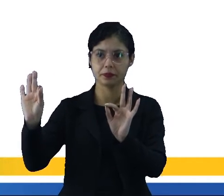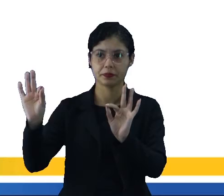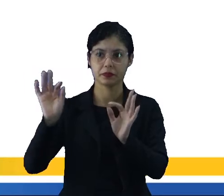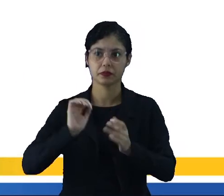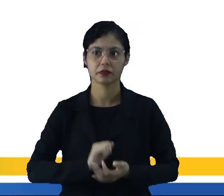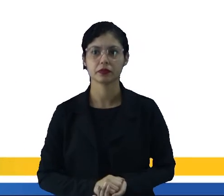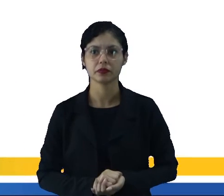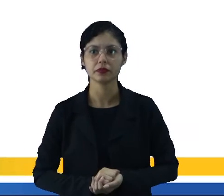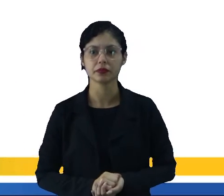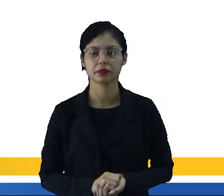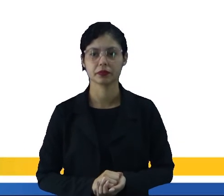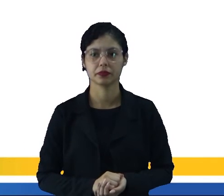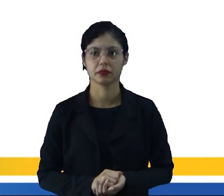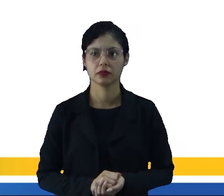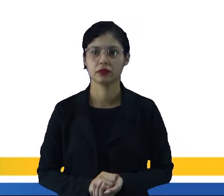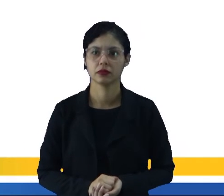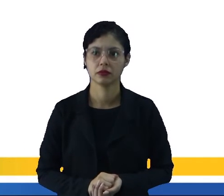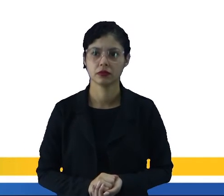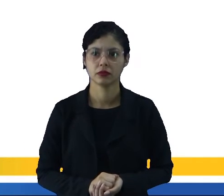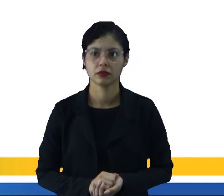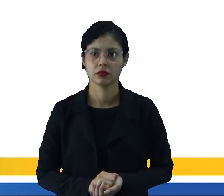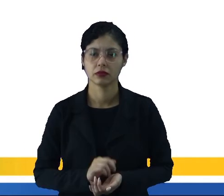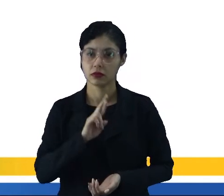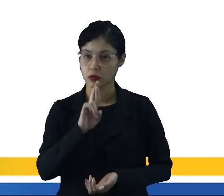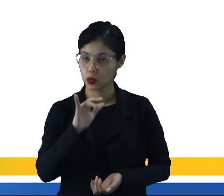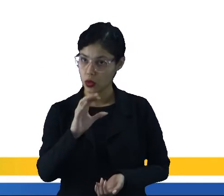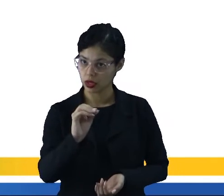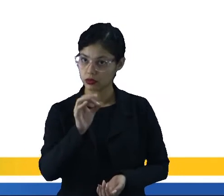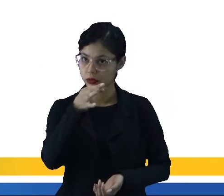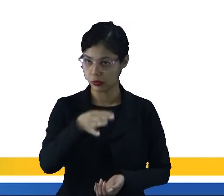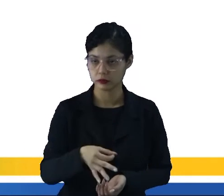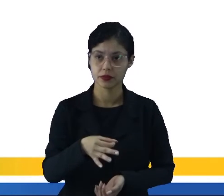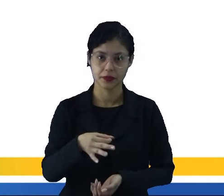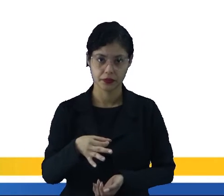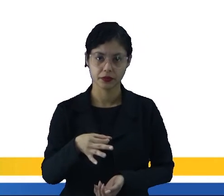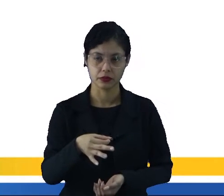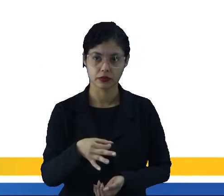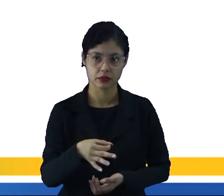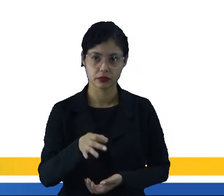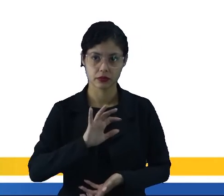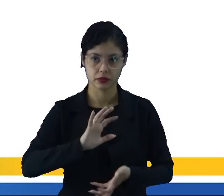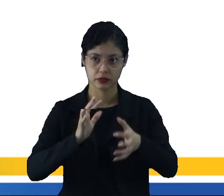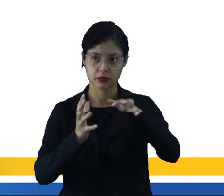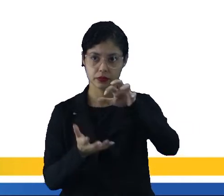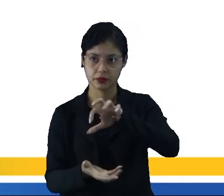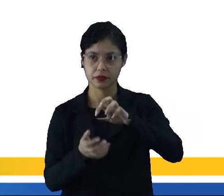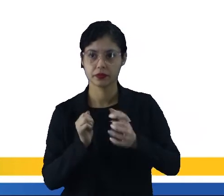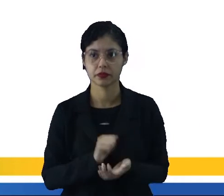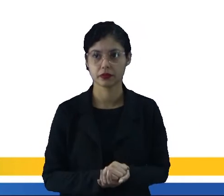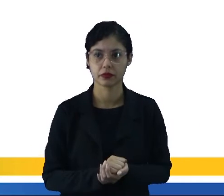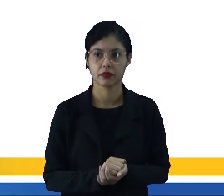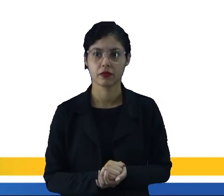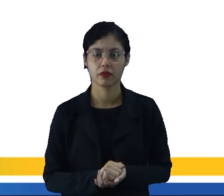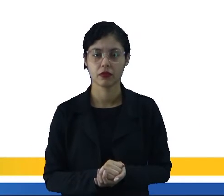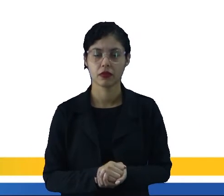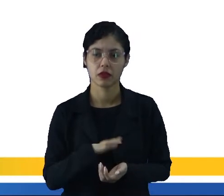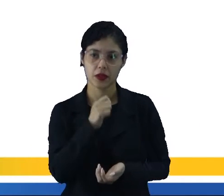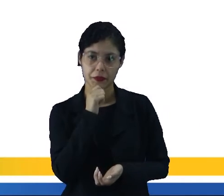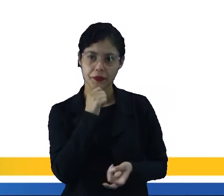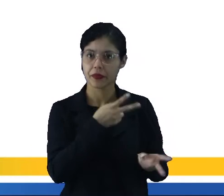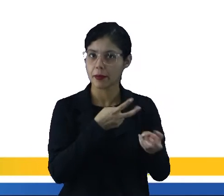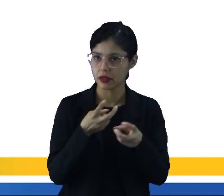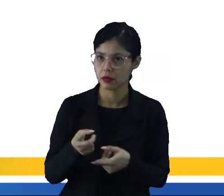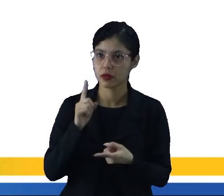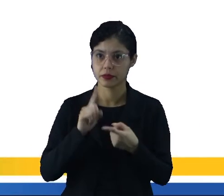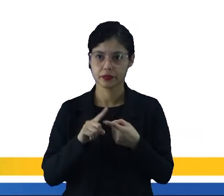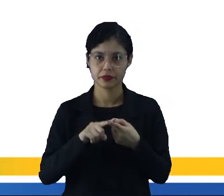ó então aqui eu tenho um raio correto a esfera é classificada como um corpo redondo dá para perceber